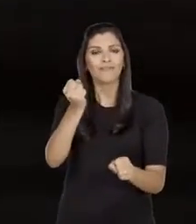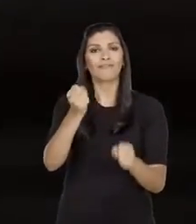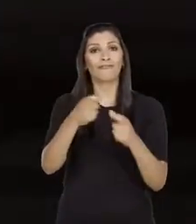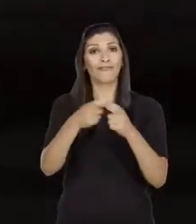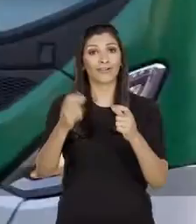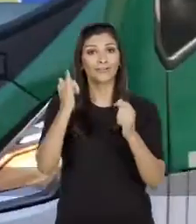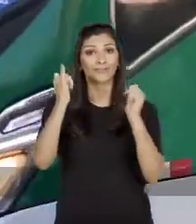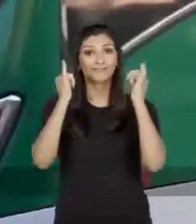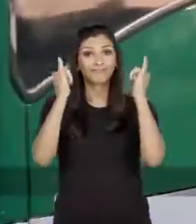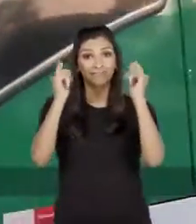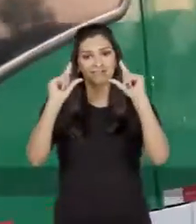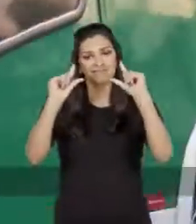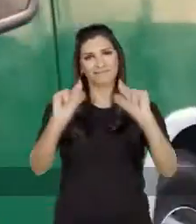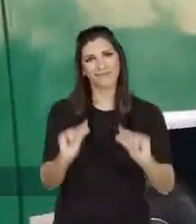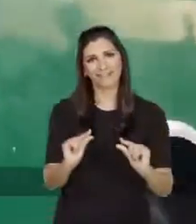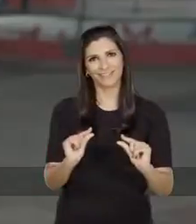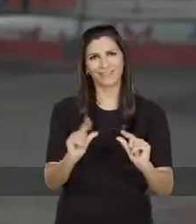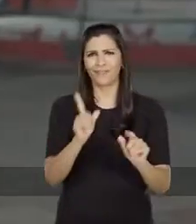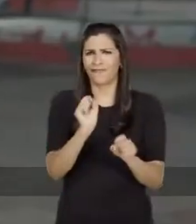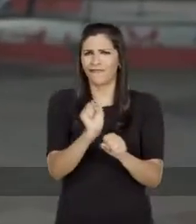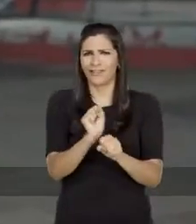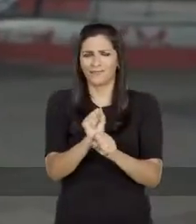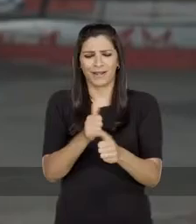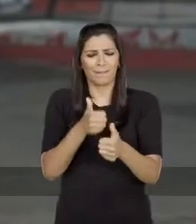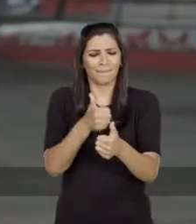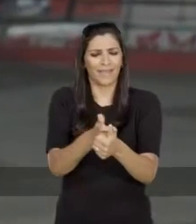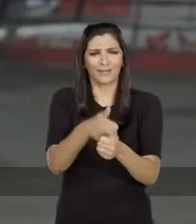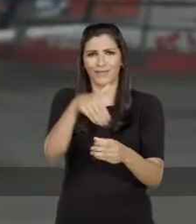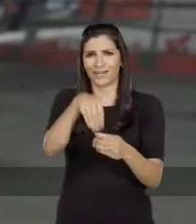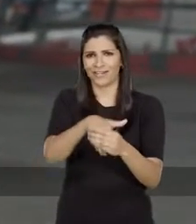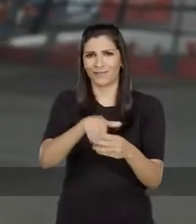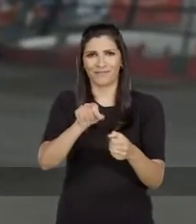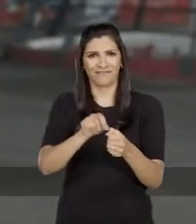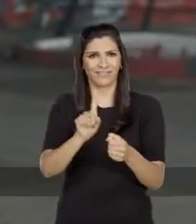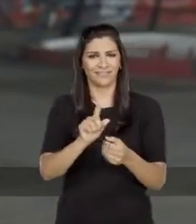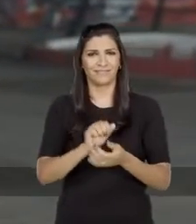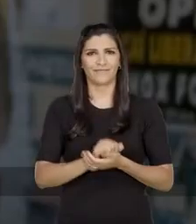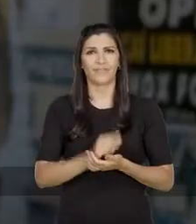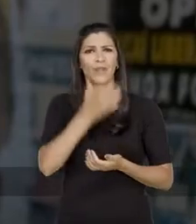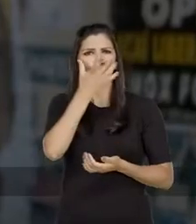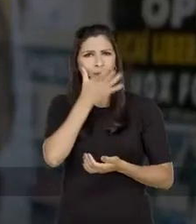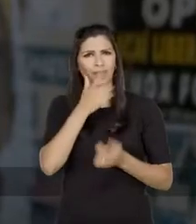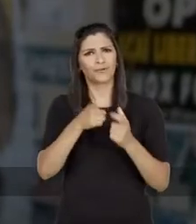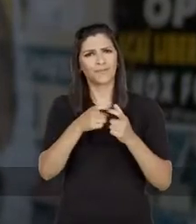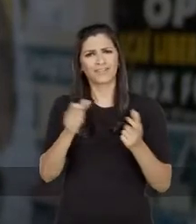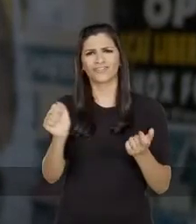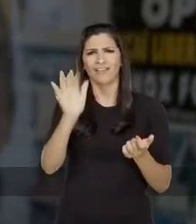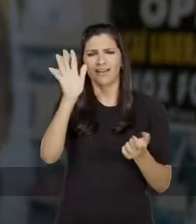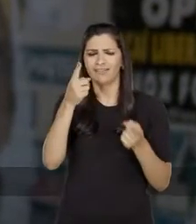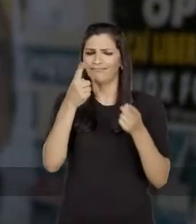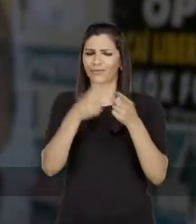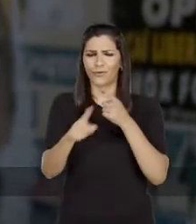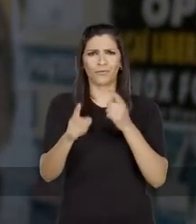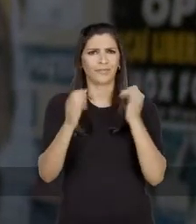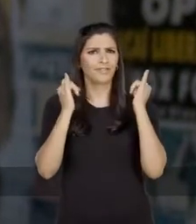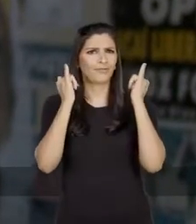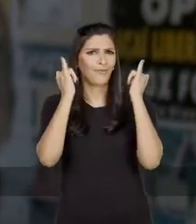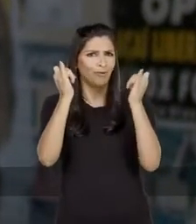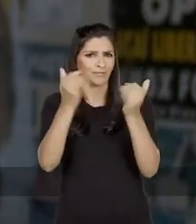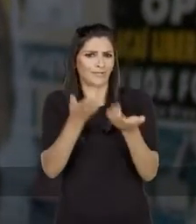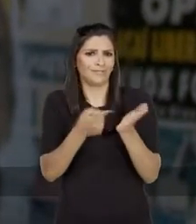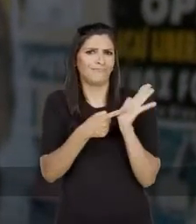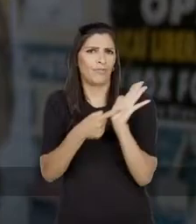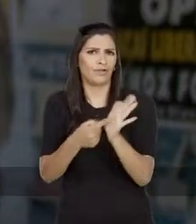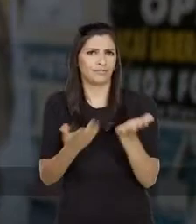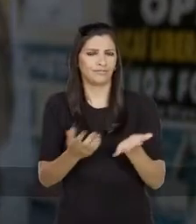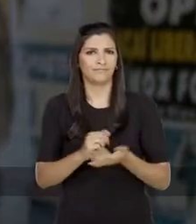para baratear a passagem de ônibus. E não vamos esperar a véspera da eleição para fazer isso. Eu acho que a passagem cara, ela não condiz com o